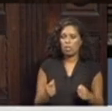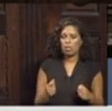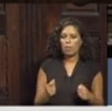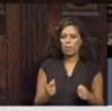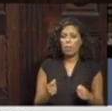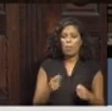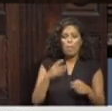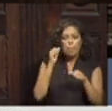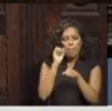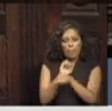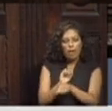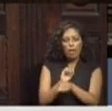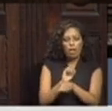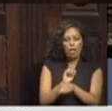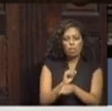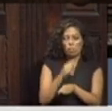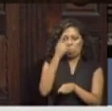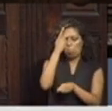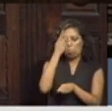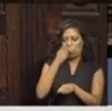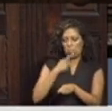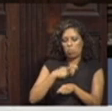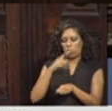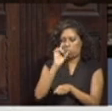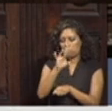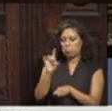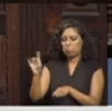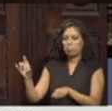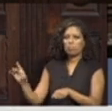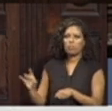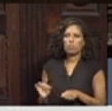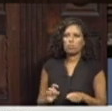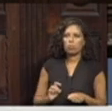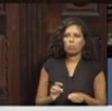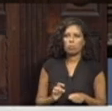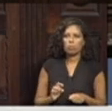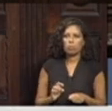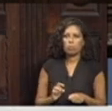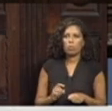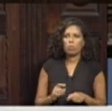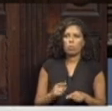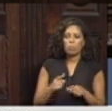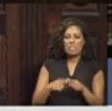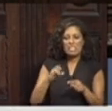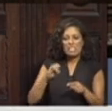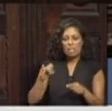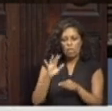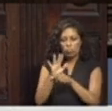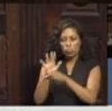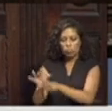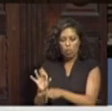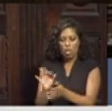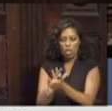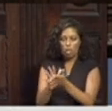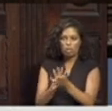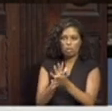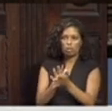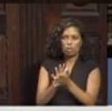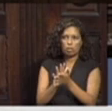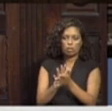Aeronáutica, da Marinha e do Exército, o Brasil foi invadido, não por forças estrangeiras, mas por uma horda de bandidos